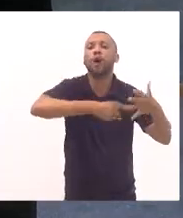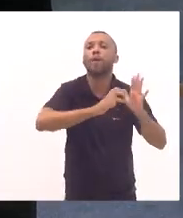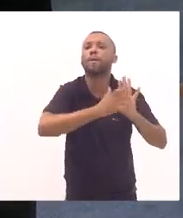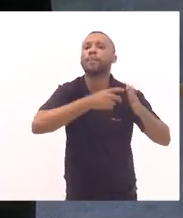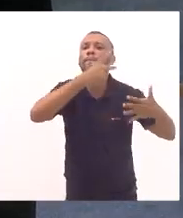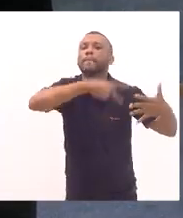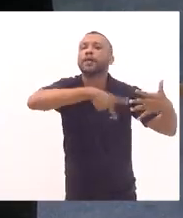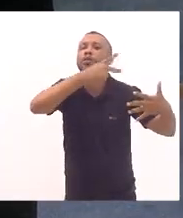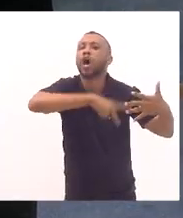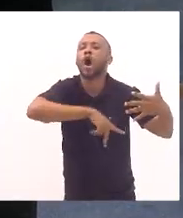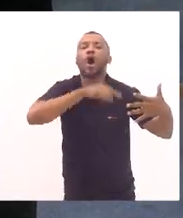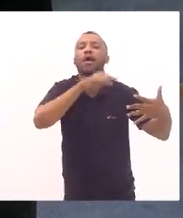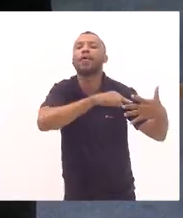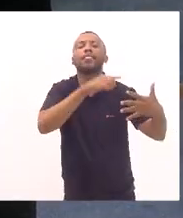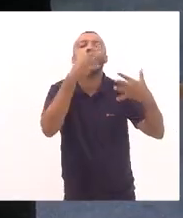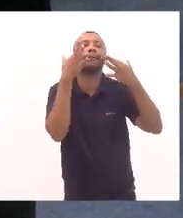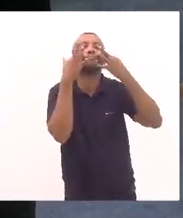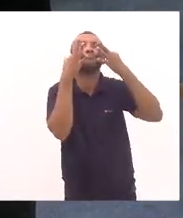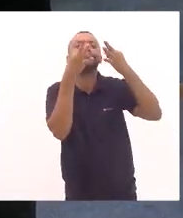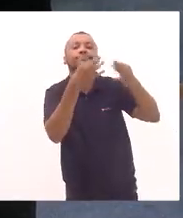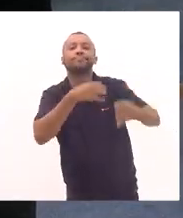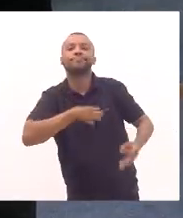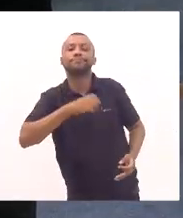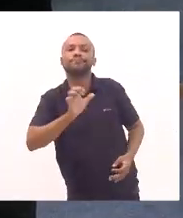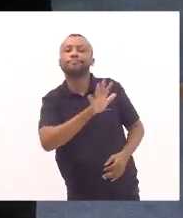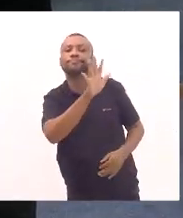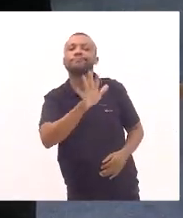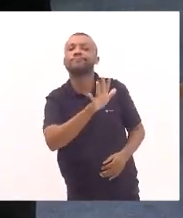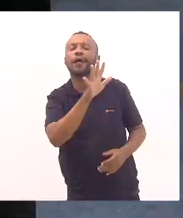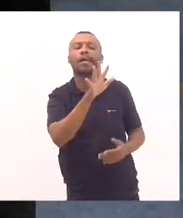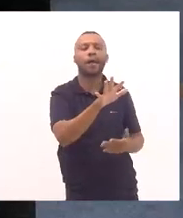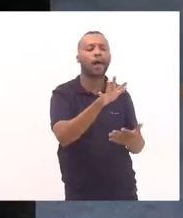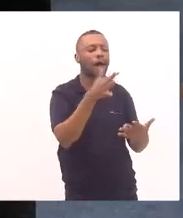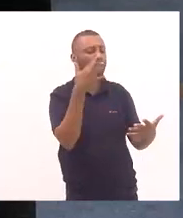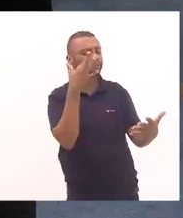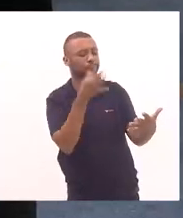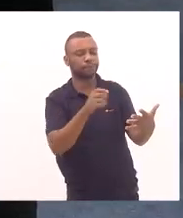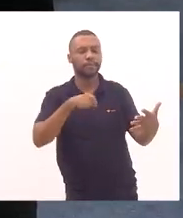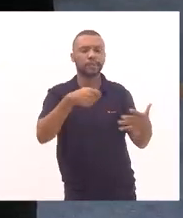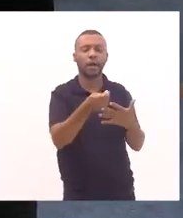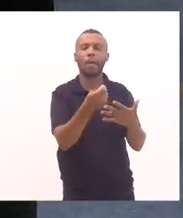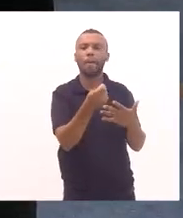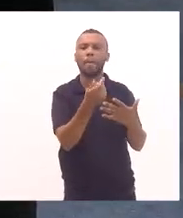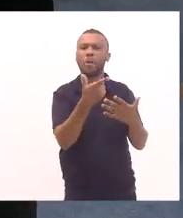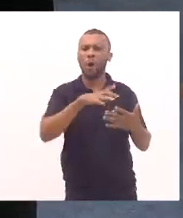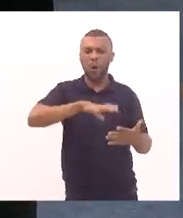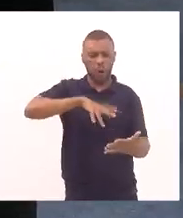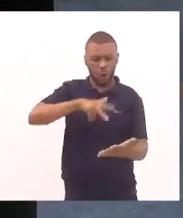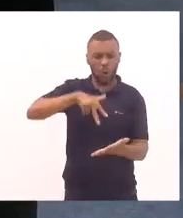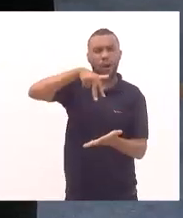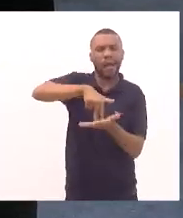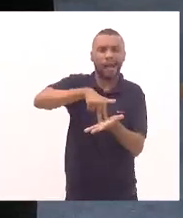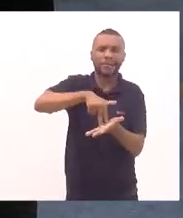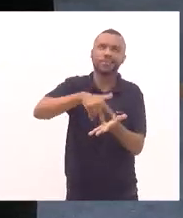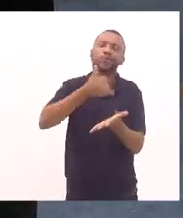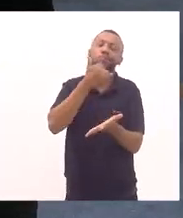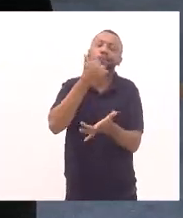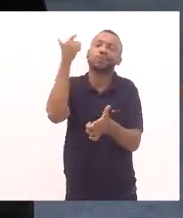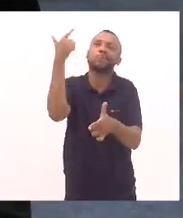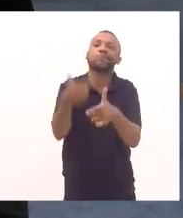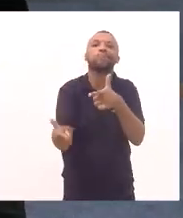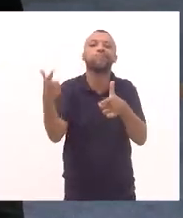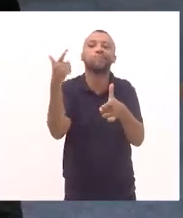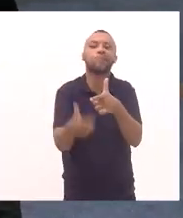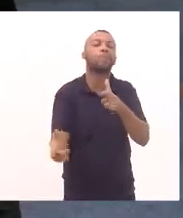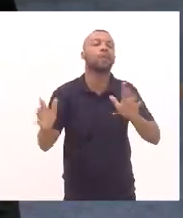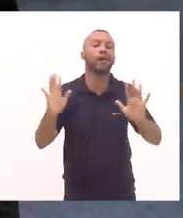por mero preciosismo semântico com a palavra bravura, está causando todo esse problema. Então, presidente, se não